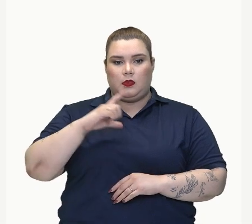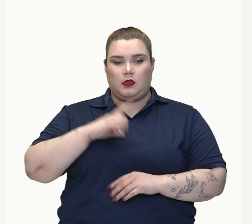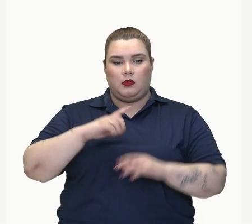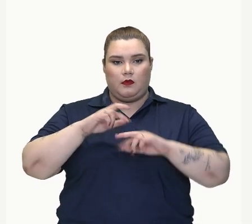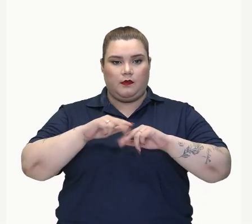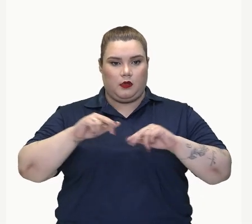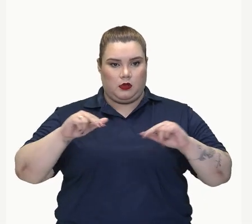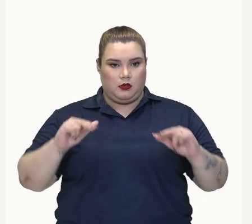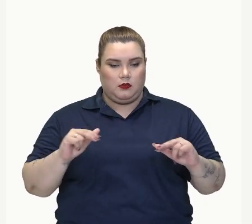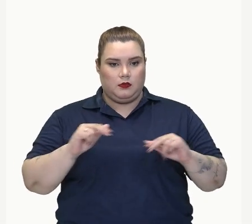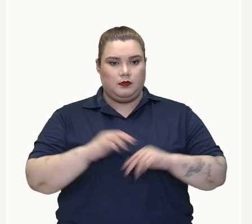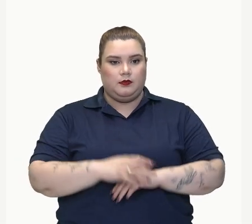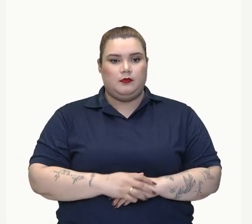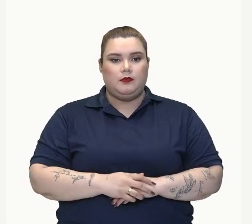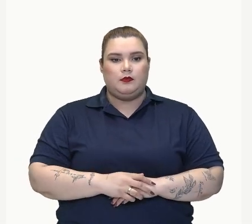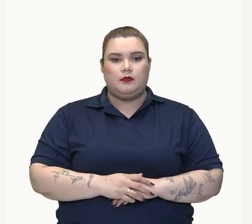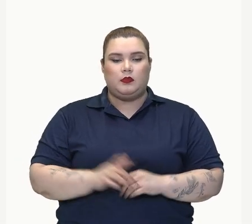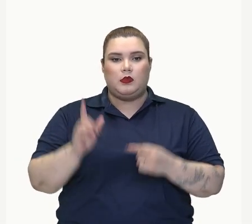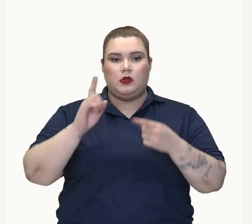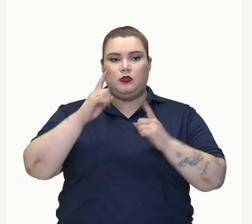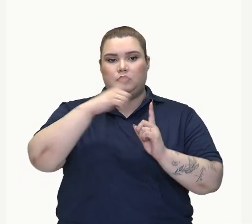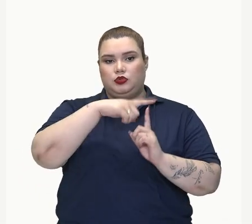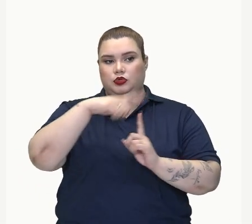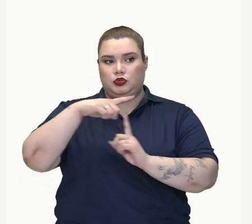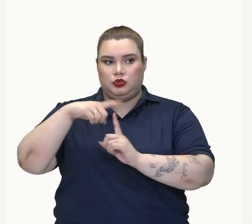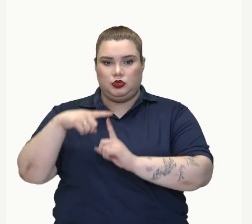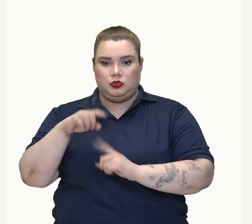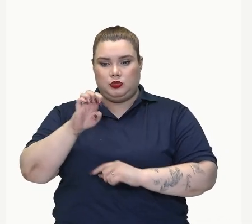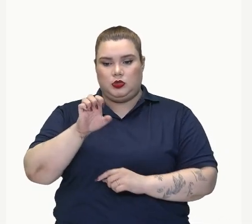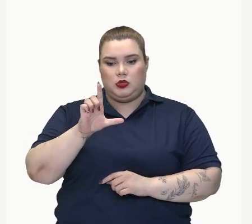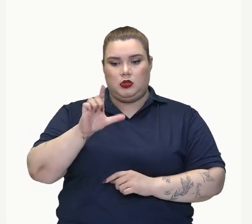situações. Nós temos aqui elipses que estão